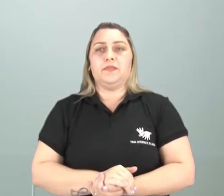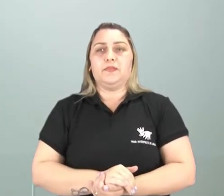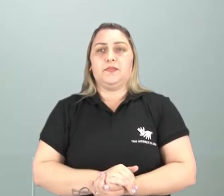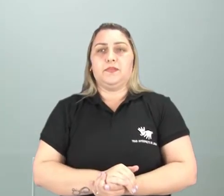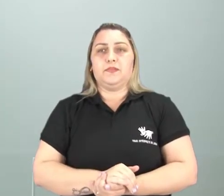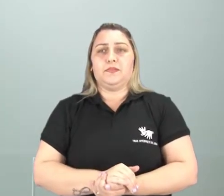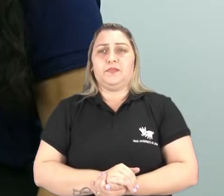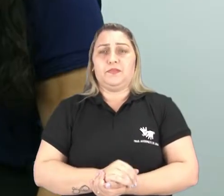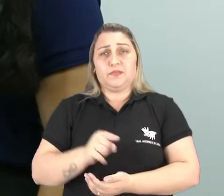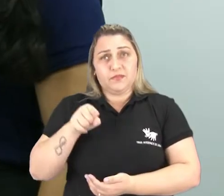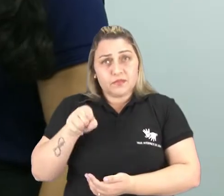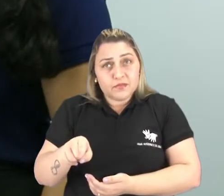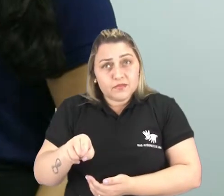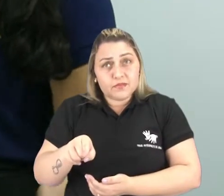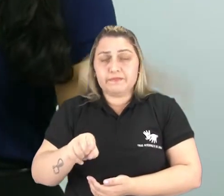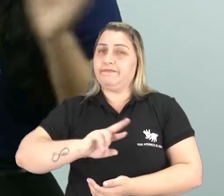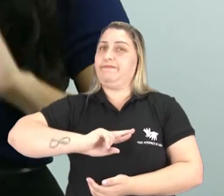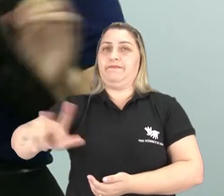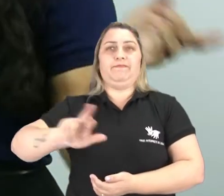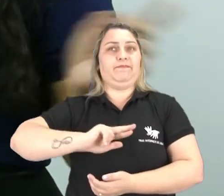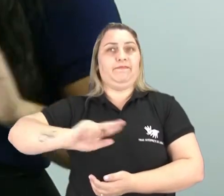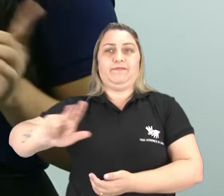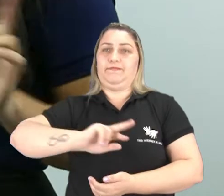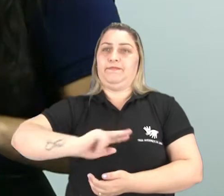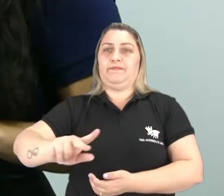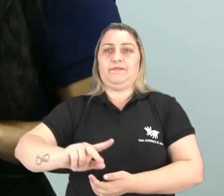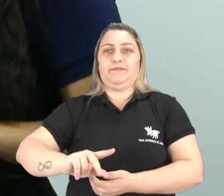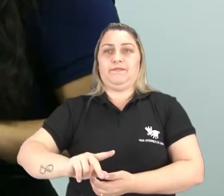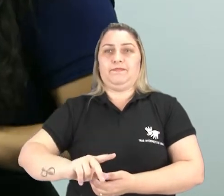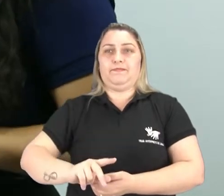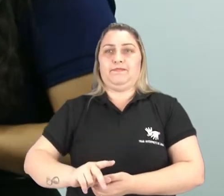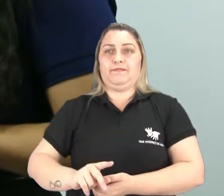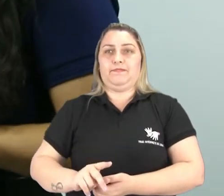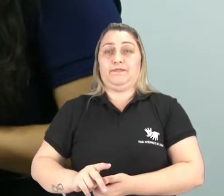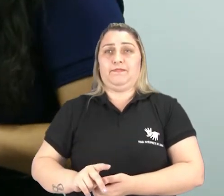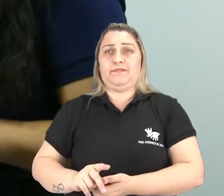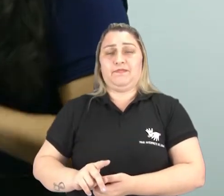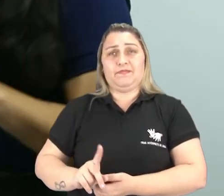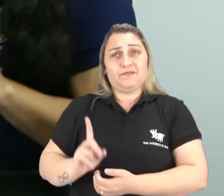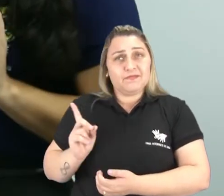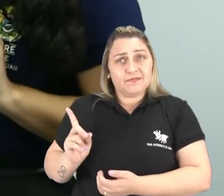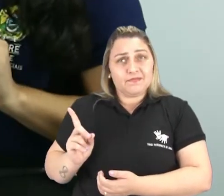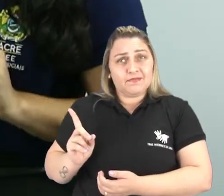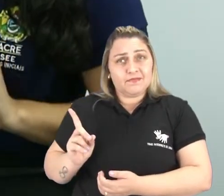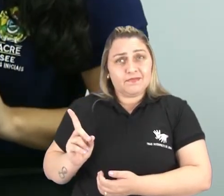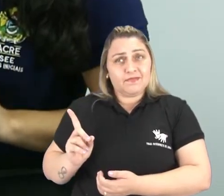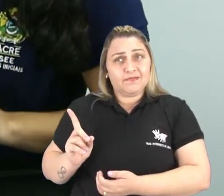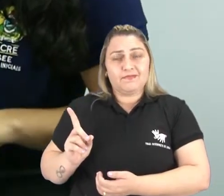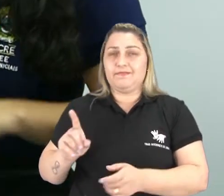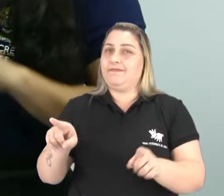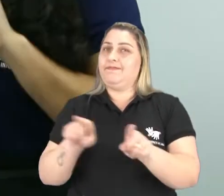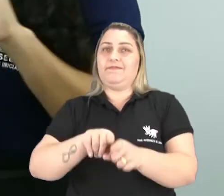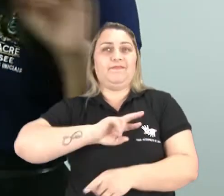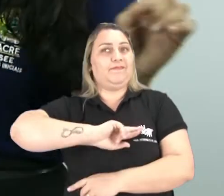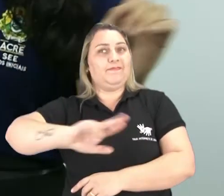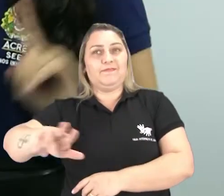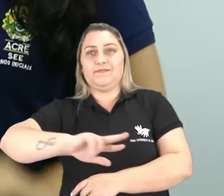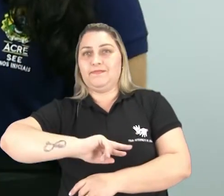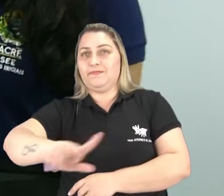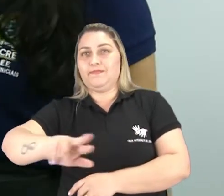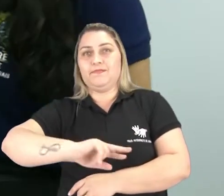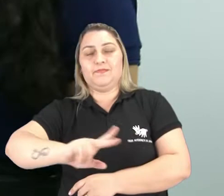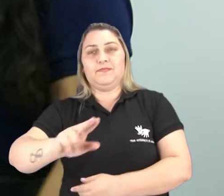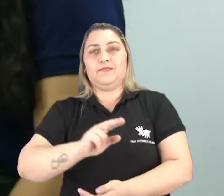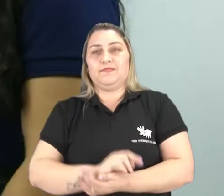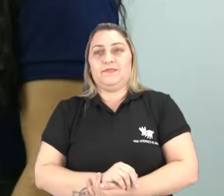é esse balão não não é esse balão é esse balão tão